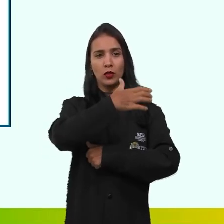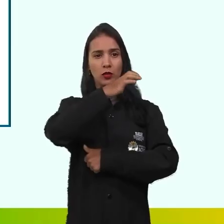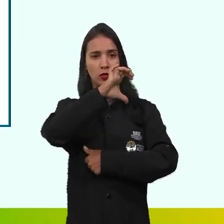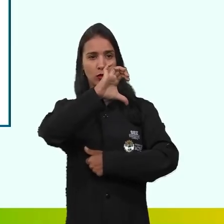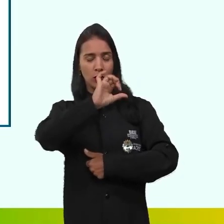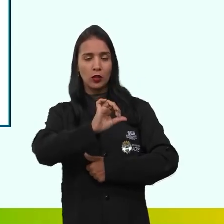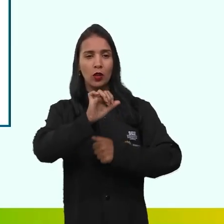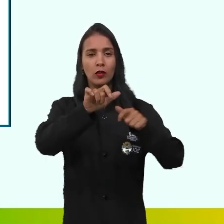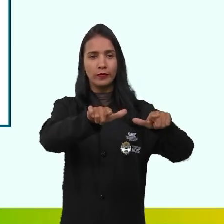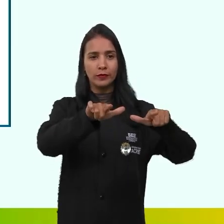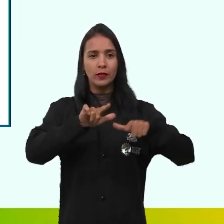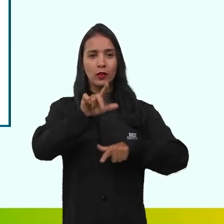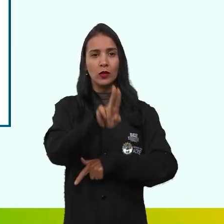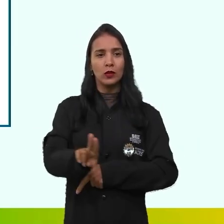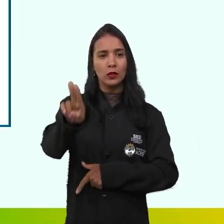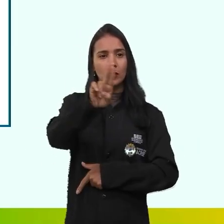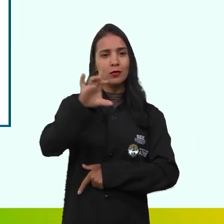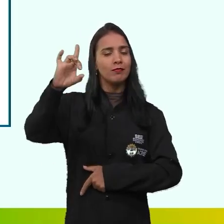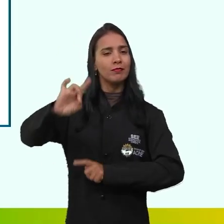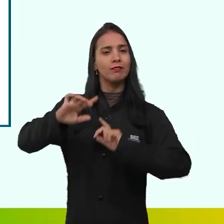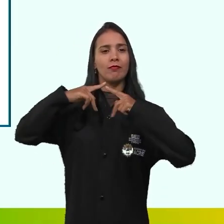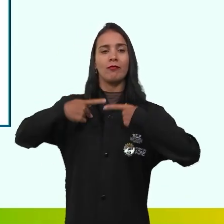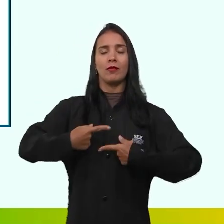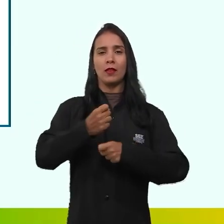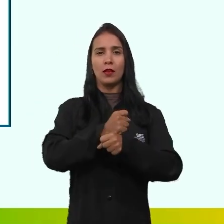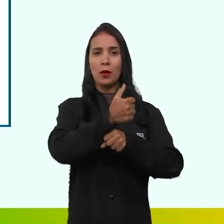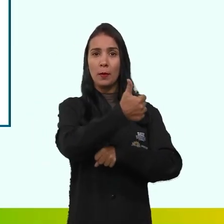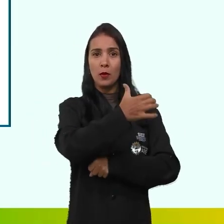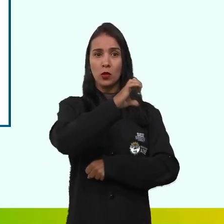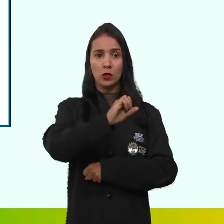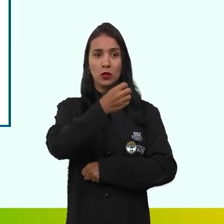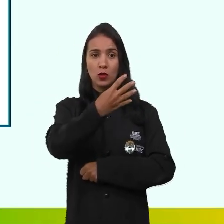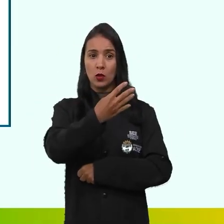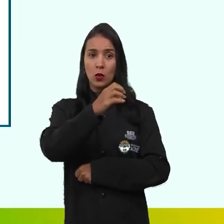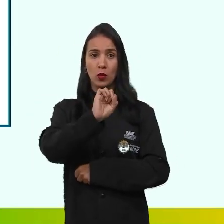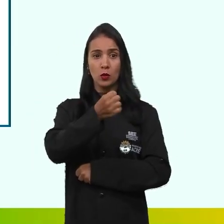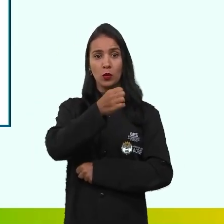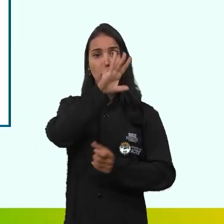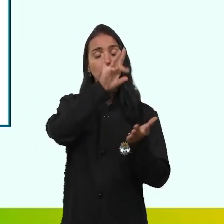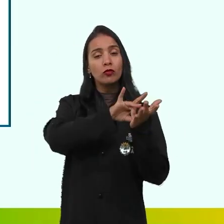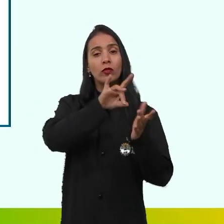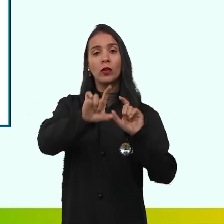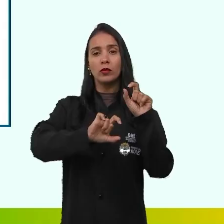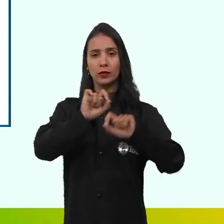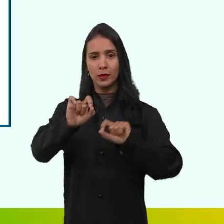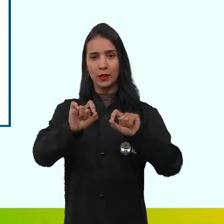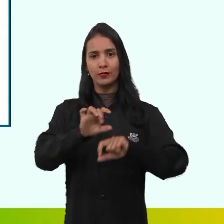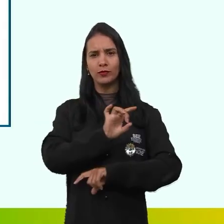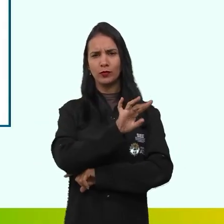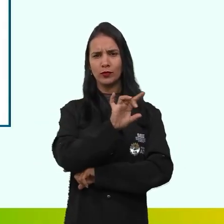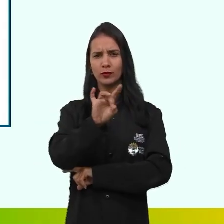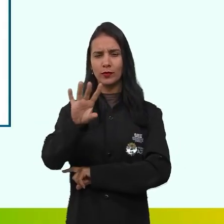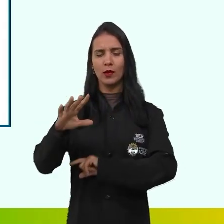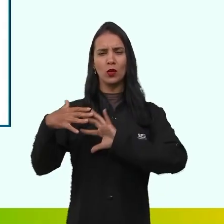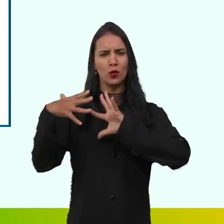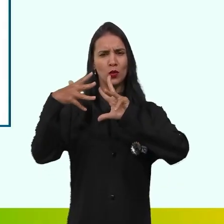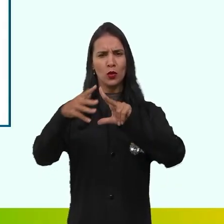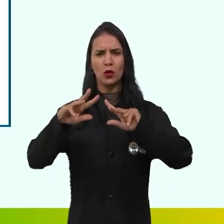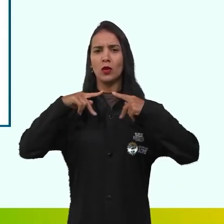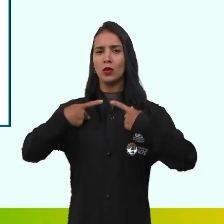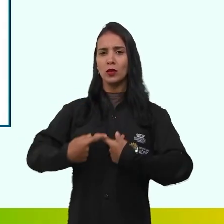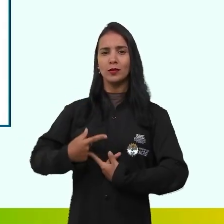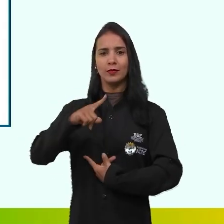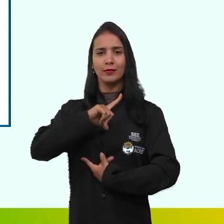Declaração Universal dos Direitos Humanos, de 1948, estabelece que todo ser humano